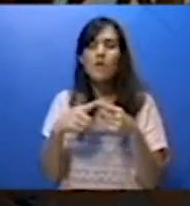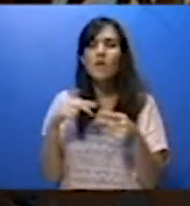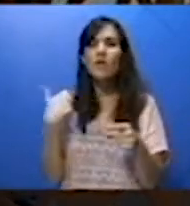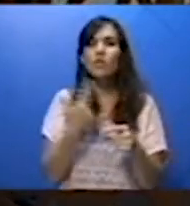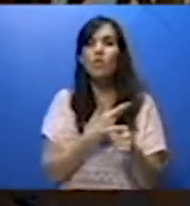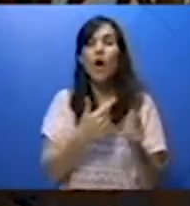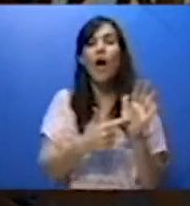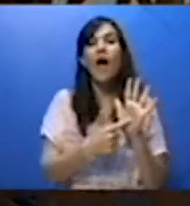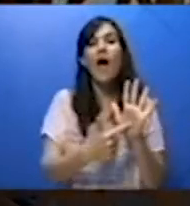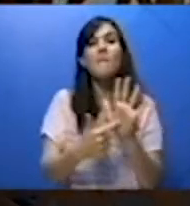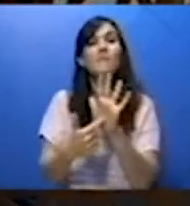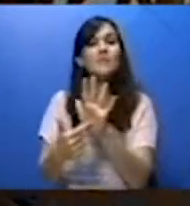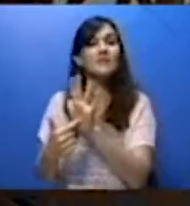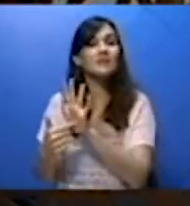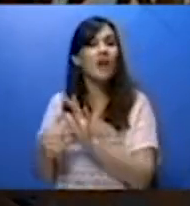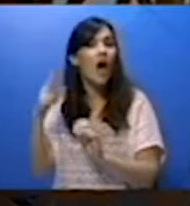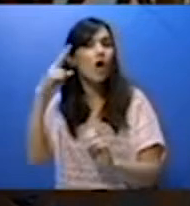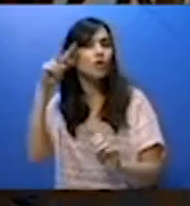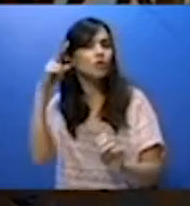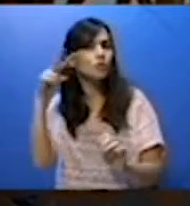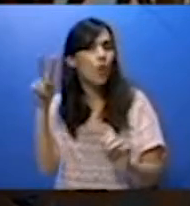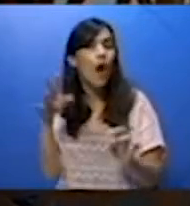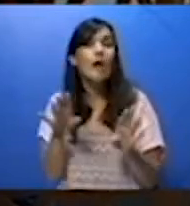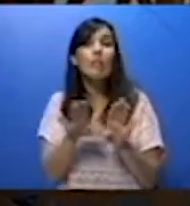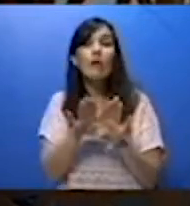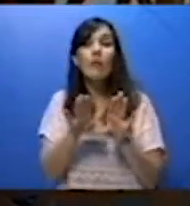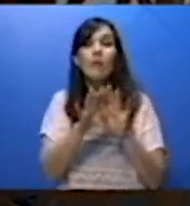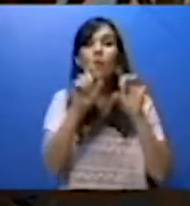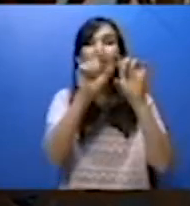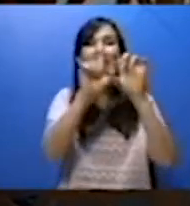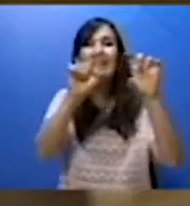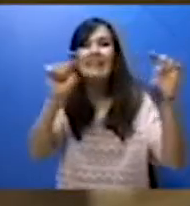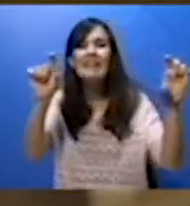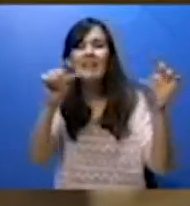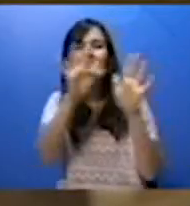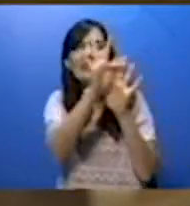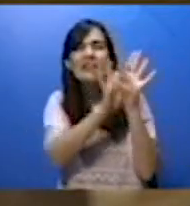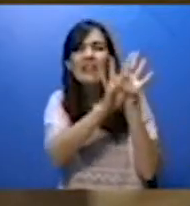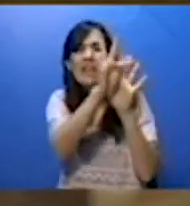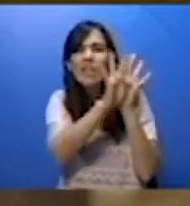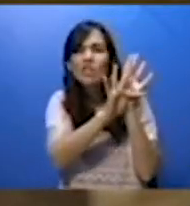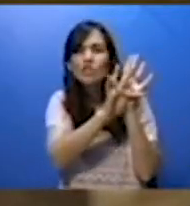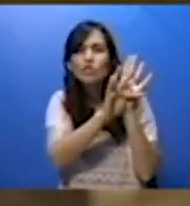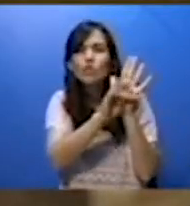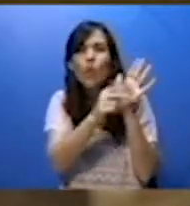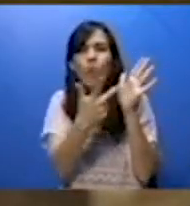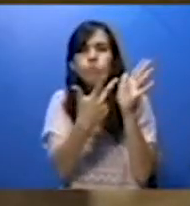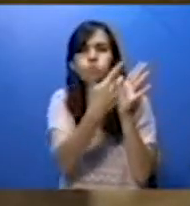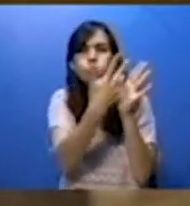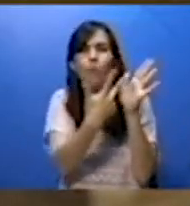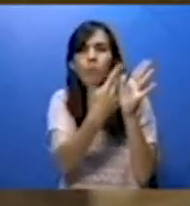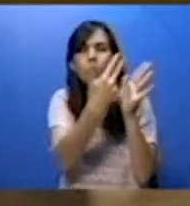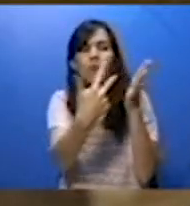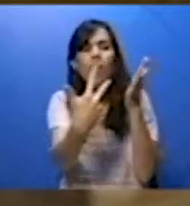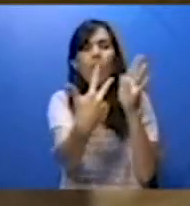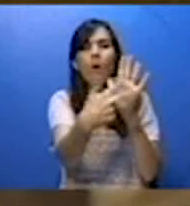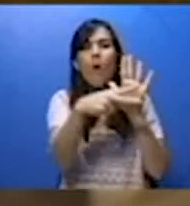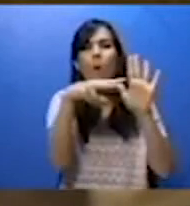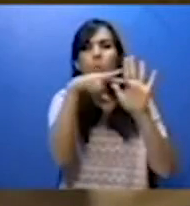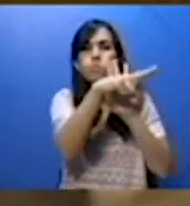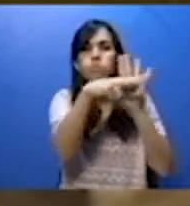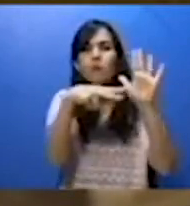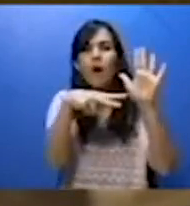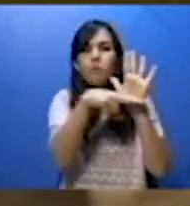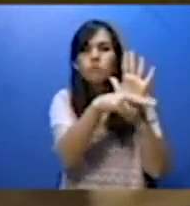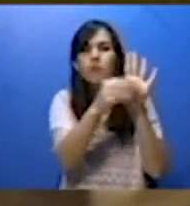histórias assim os textos fatiados por meio de imagens para as crianças se organizar organizarem